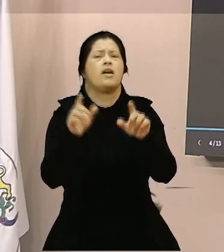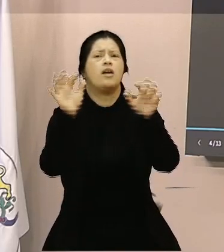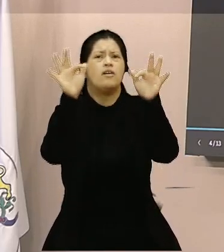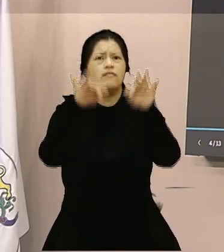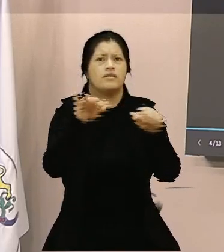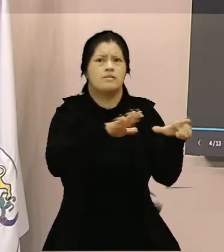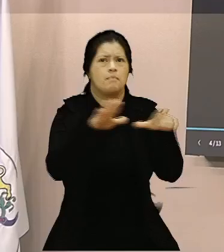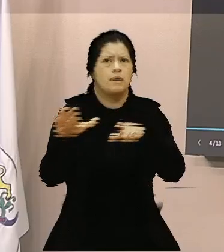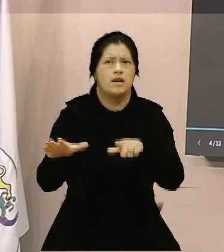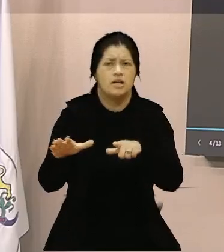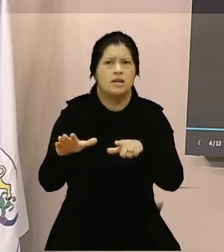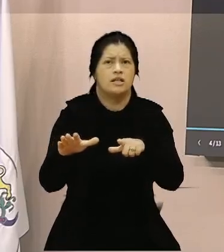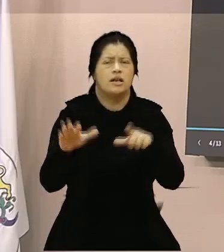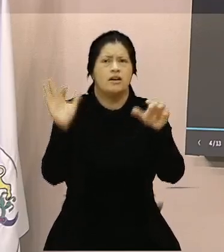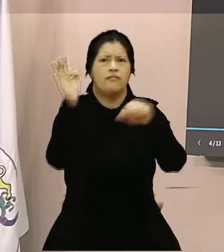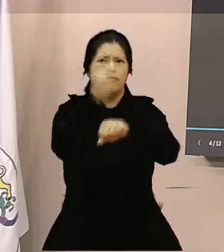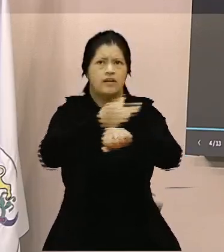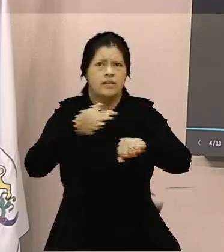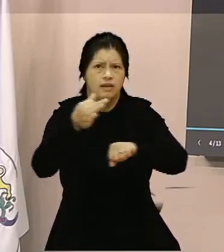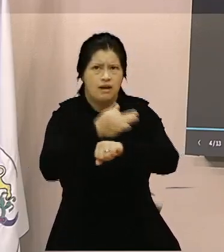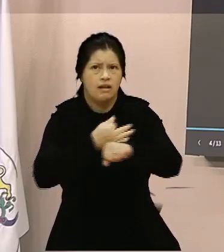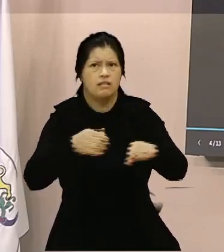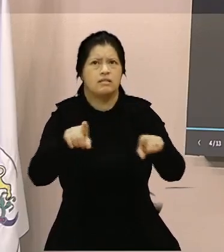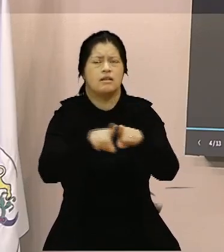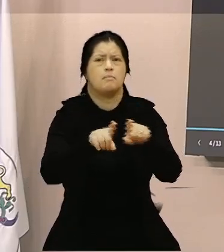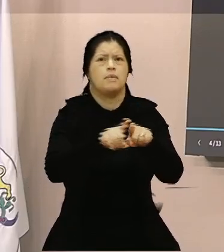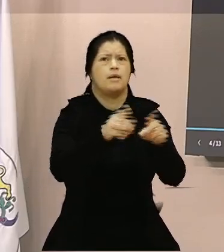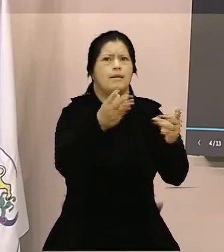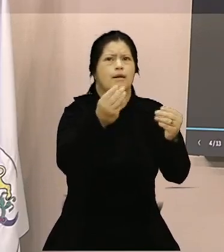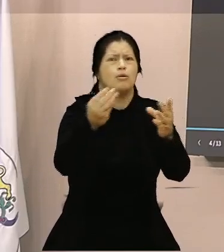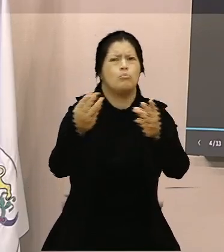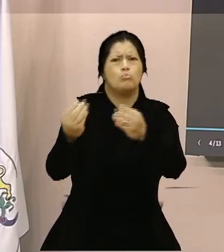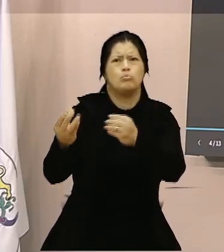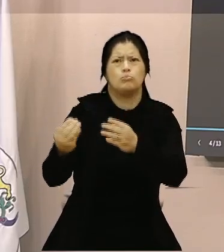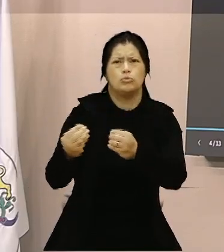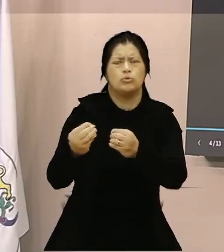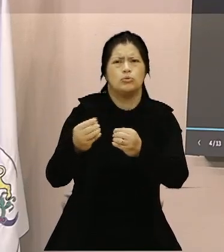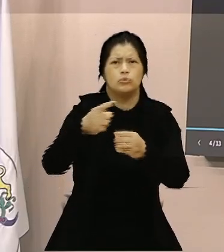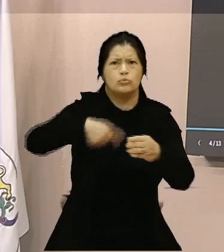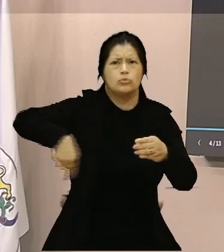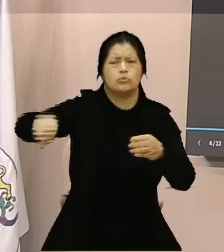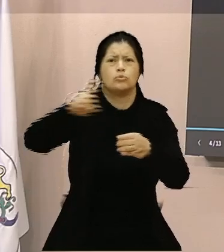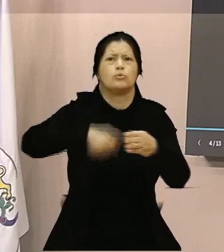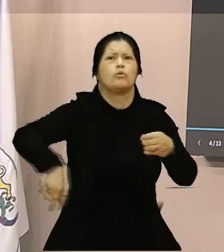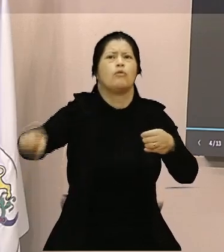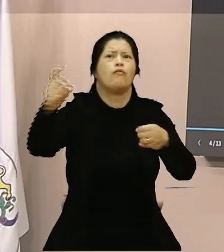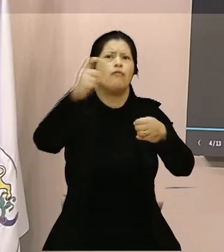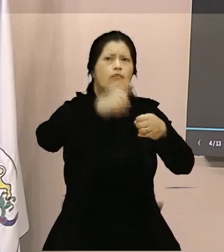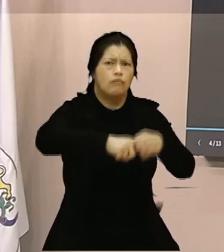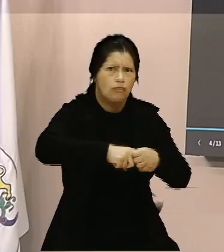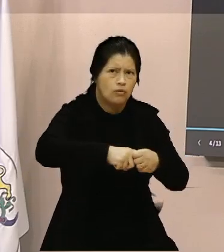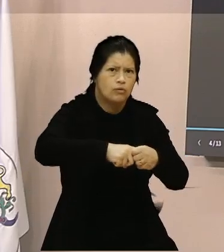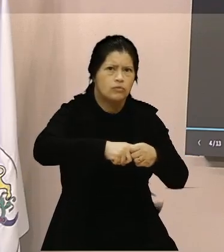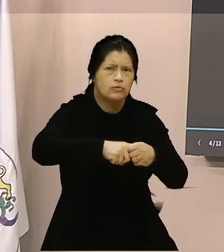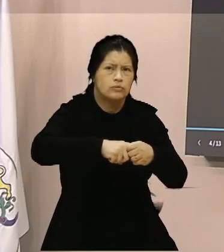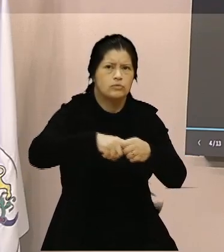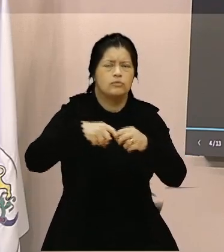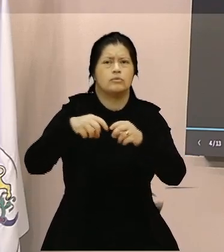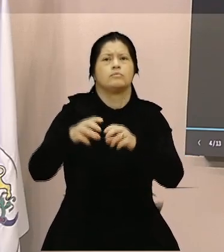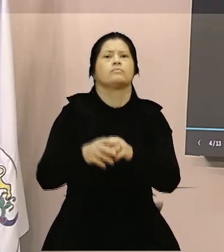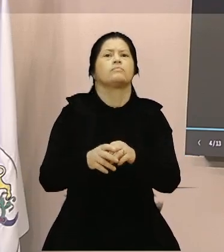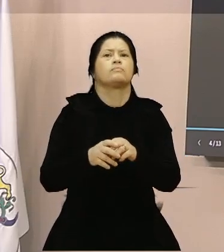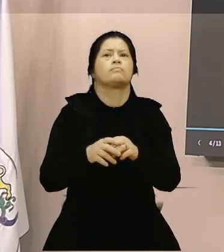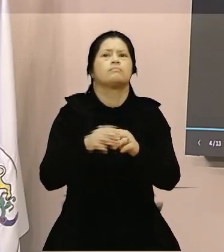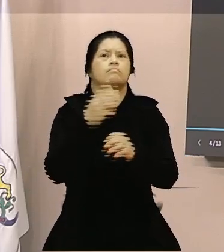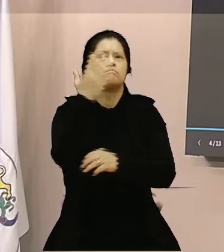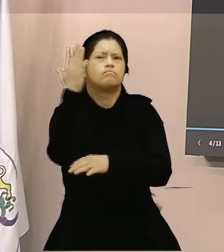de feriado, por causa que tem movimento intenso do pessoal, que tem o retorno lá dos campi, do sítio, também do